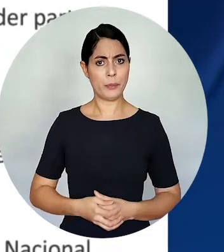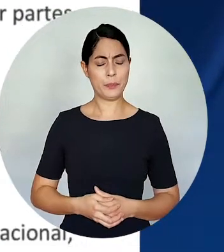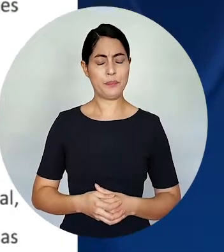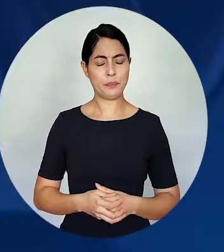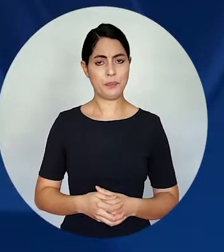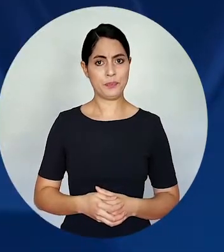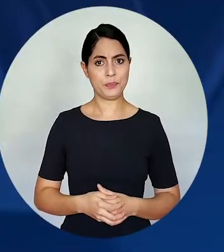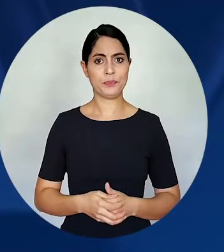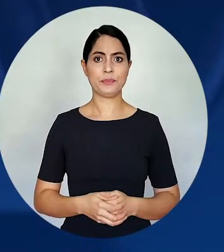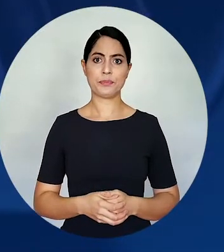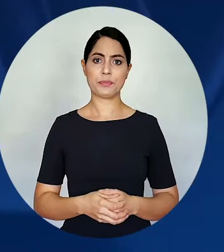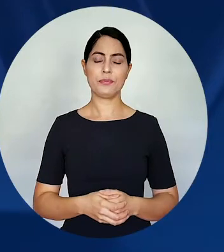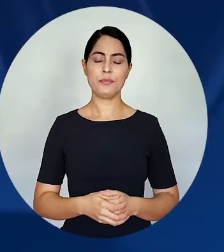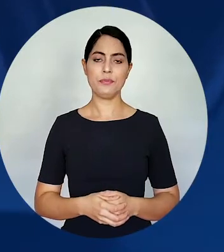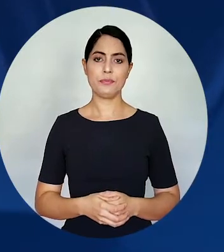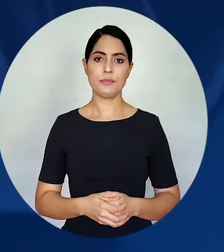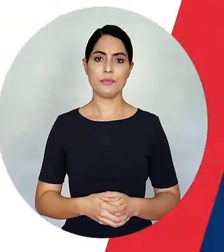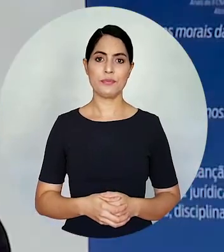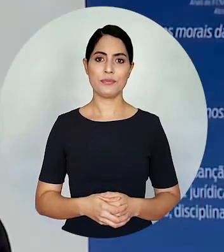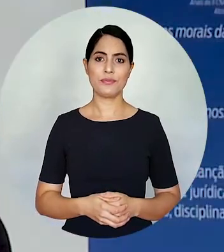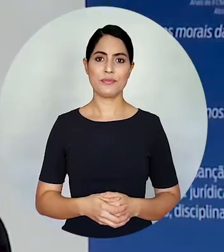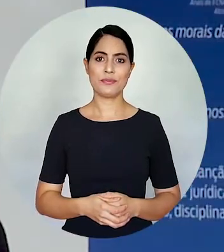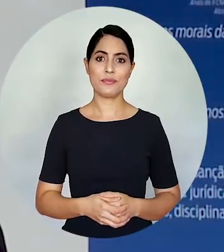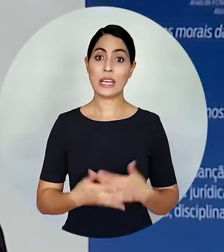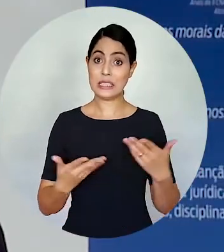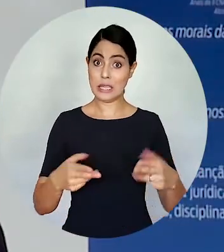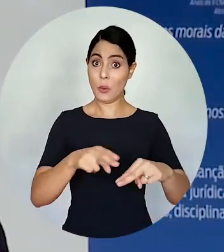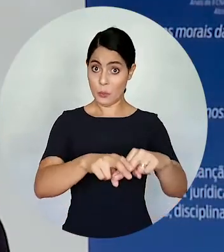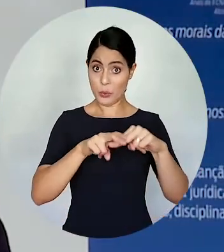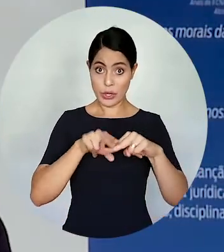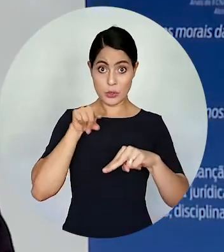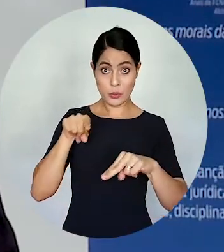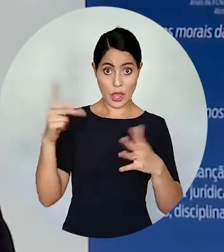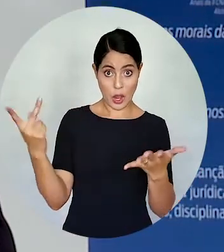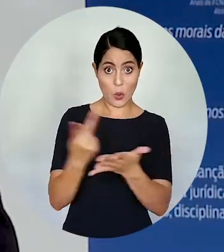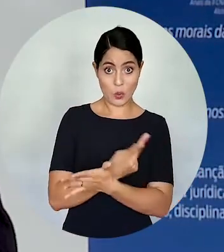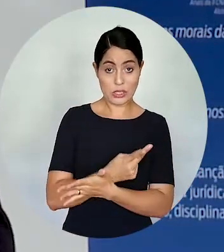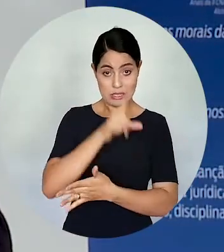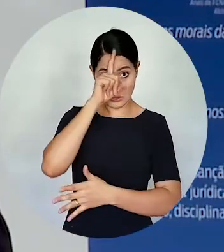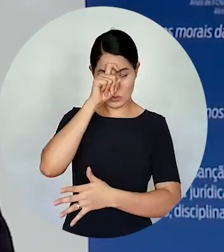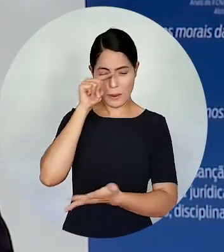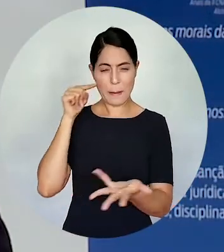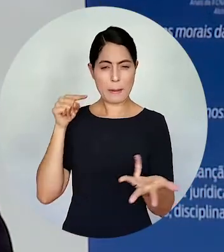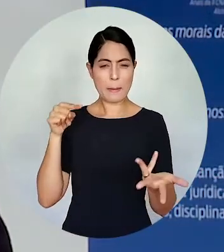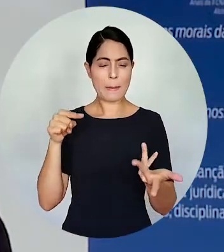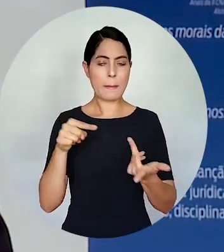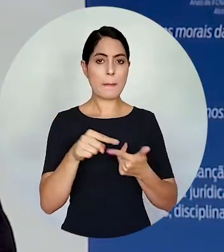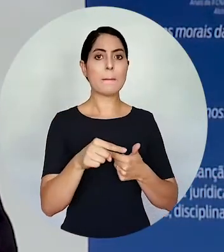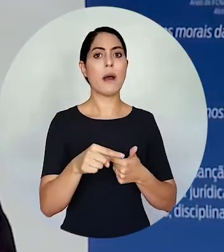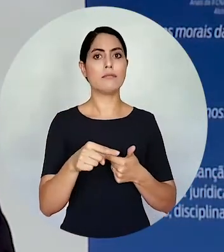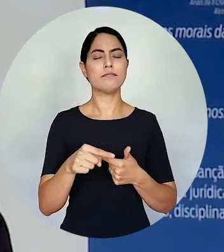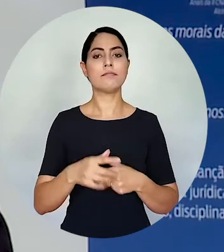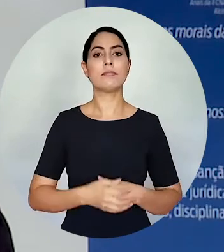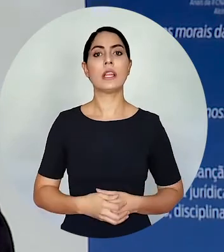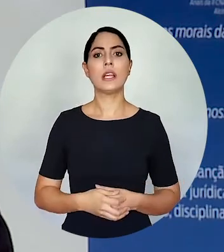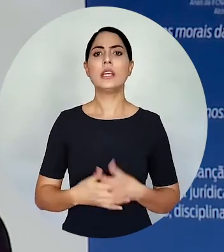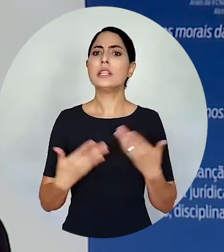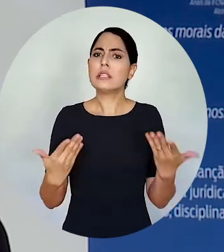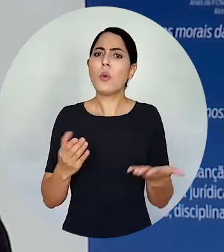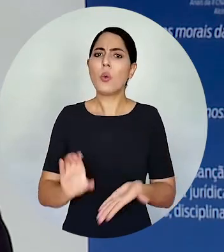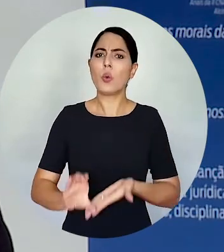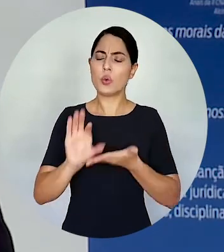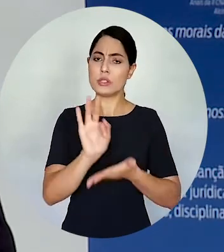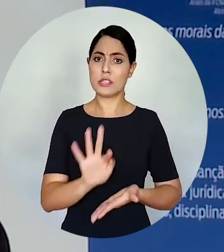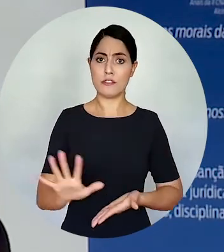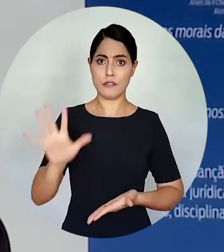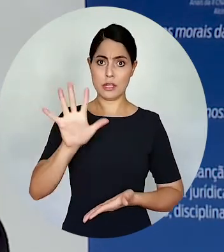hospitalar. Fecha aspas. Por conta desse caso e da recorrência de tantos outros, o Conselho Federal,